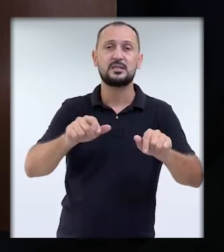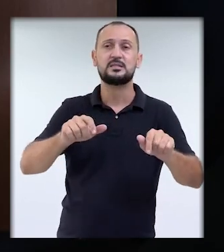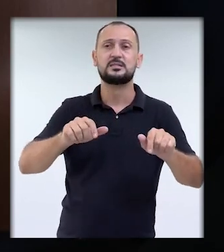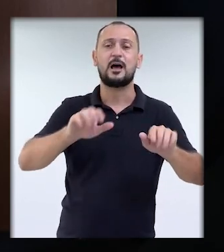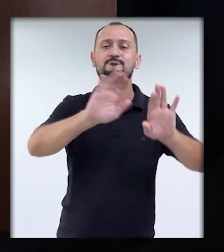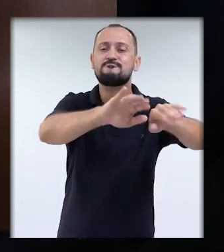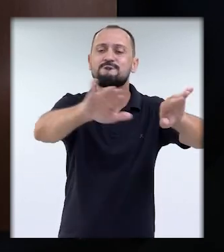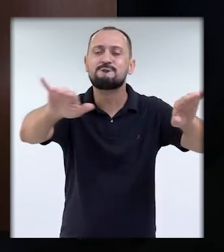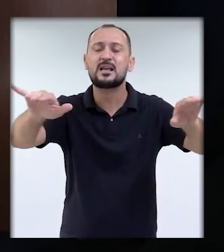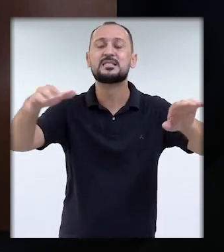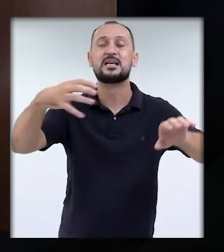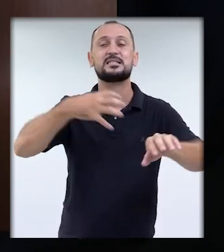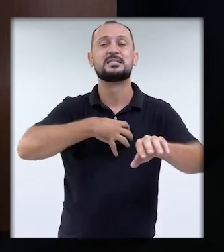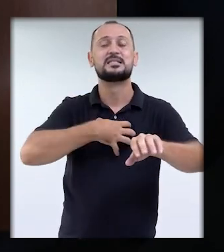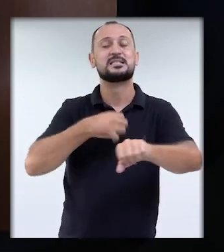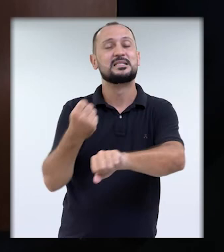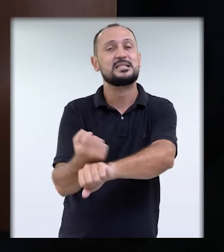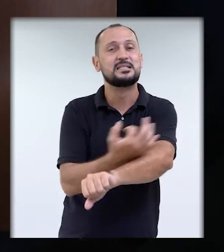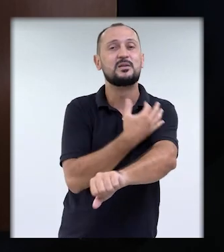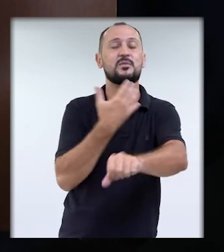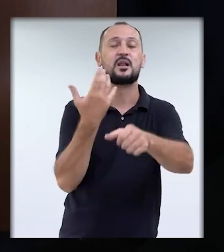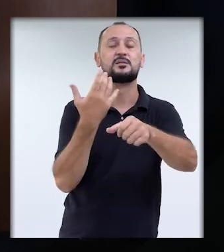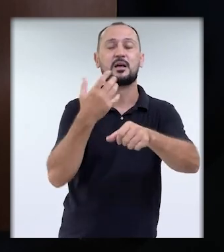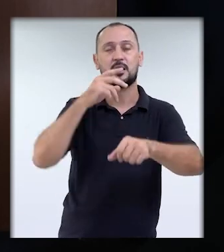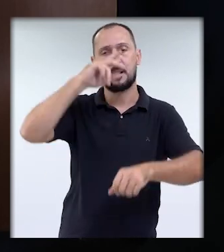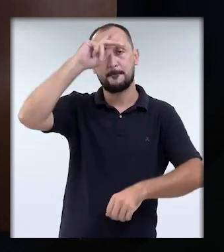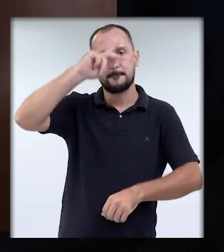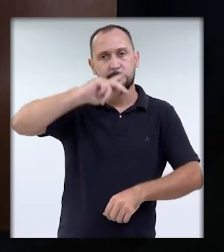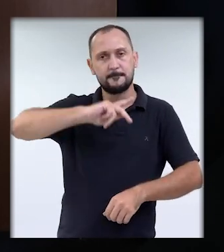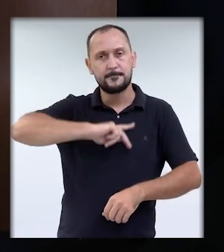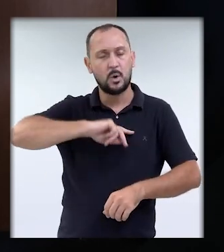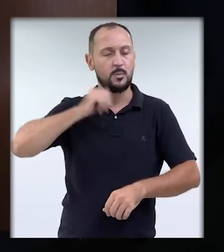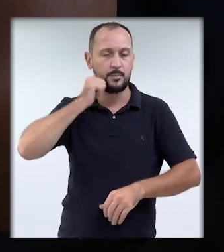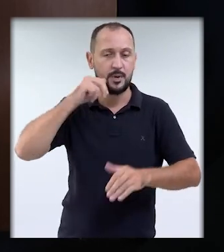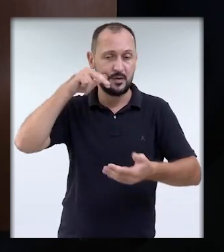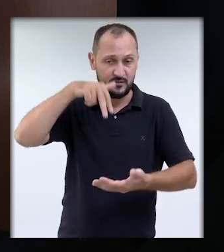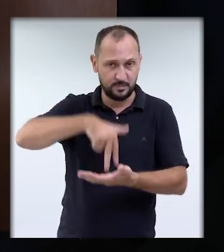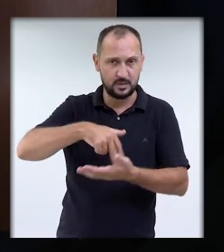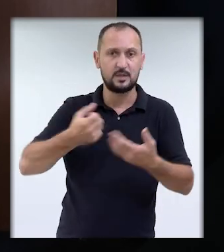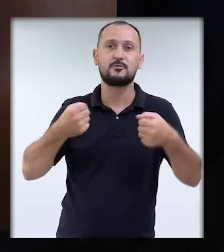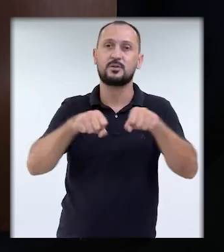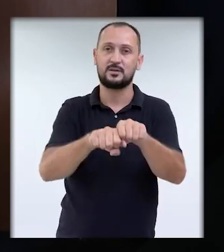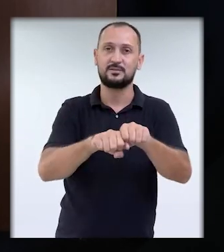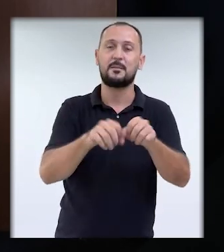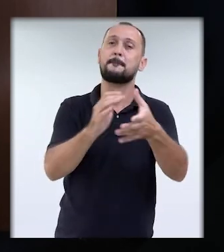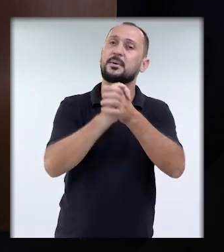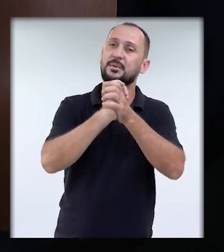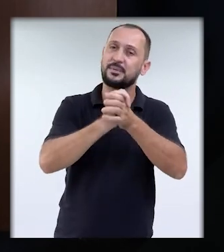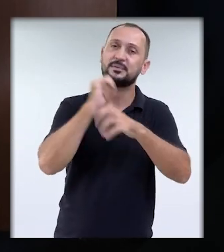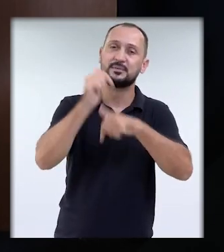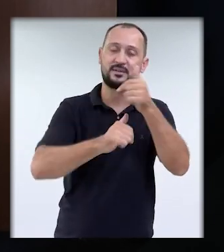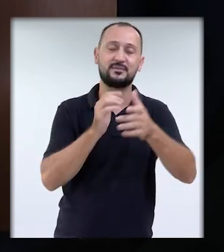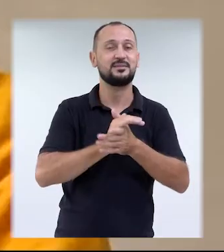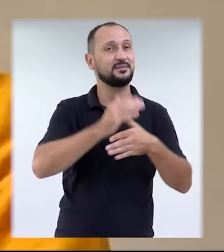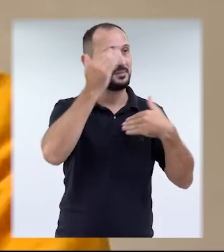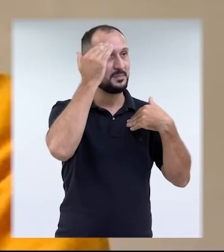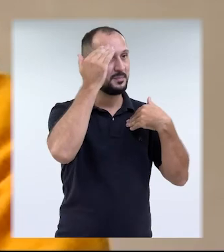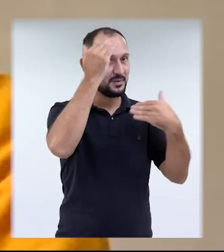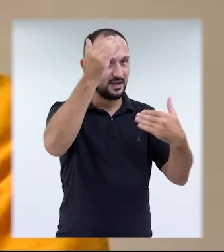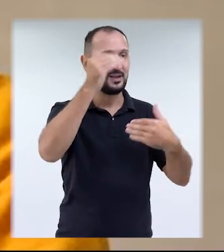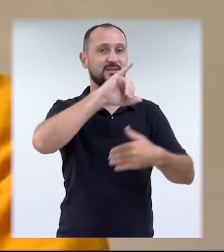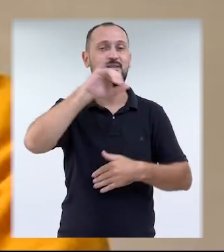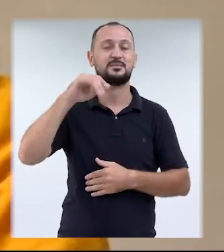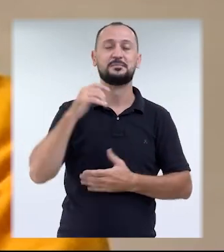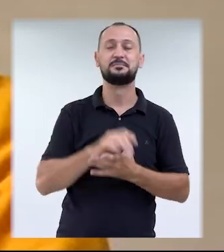mulheres essa sensação, né, de elas estarem se conectando com o seu feminino. Parabéns pelo trabalho.